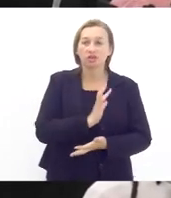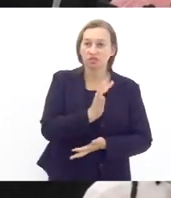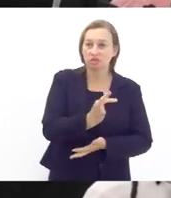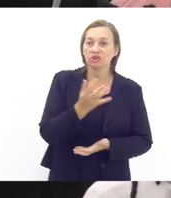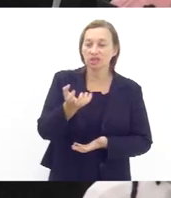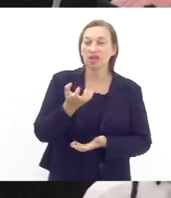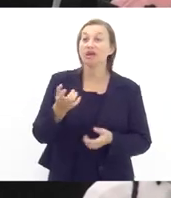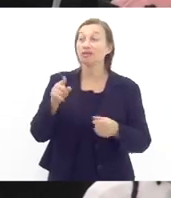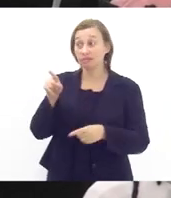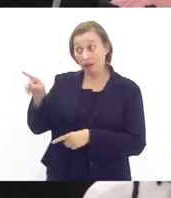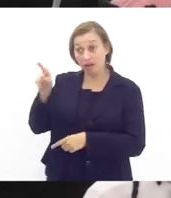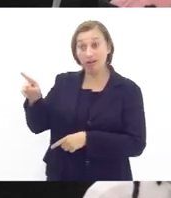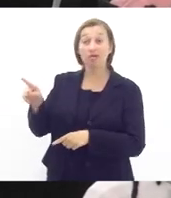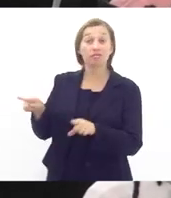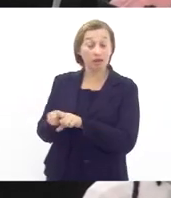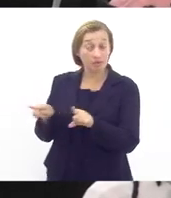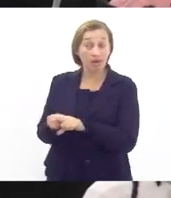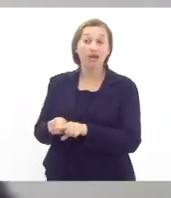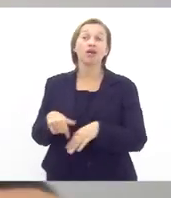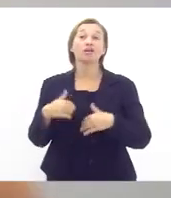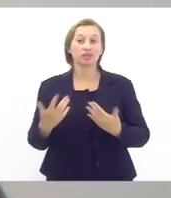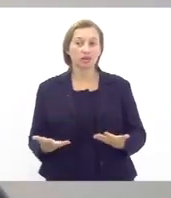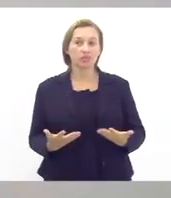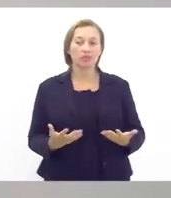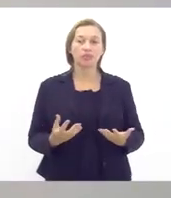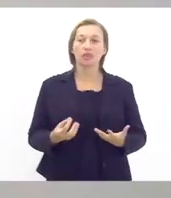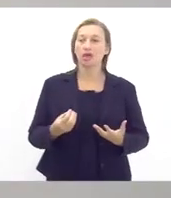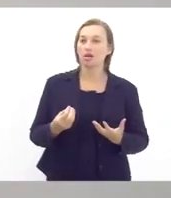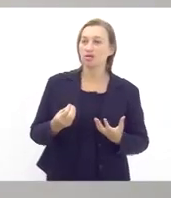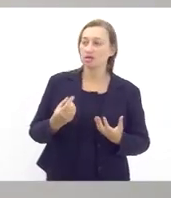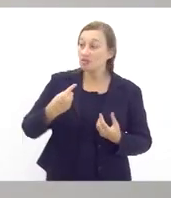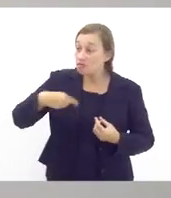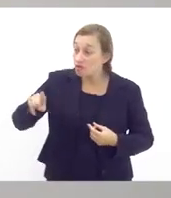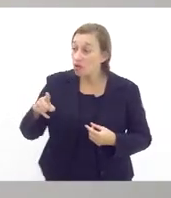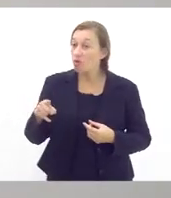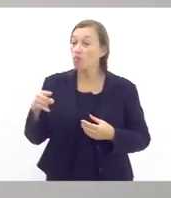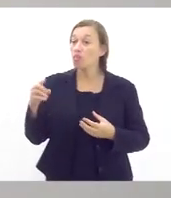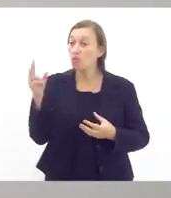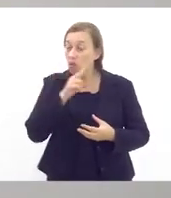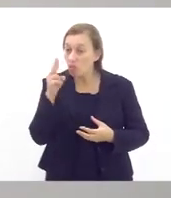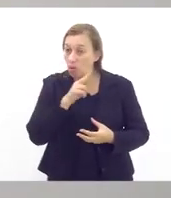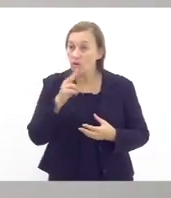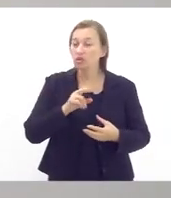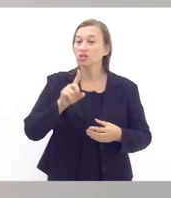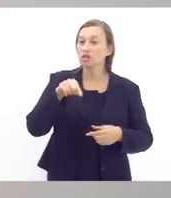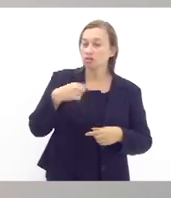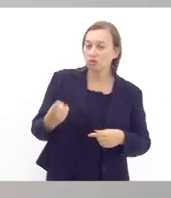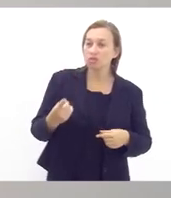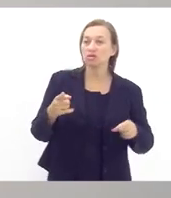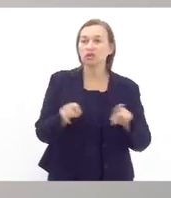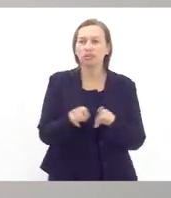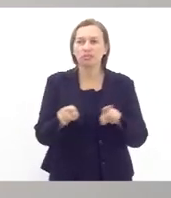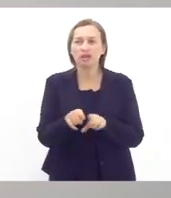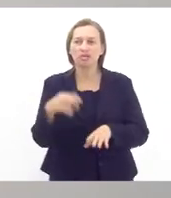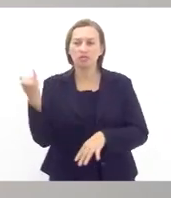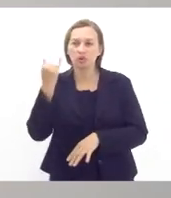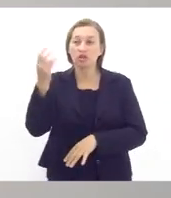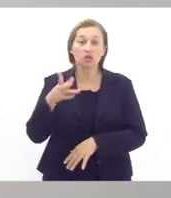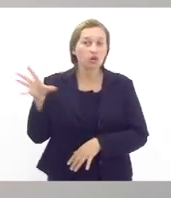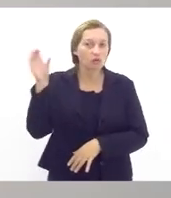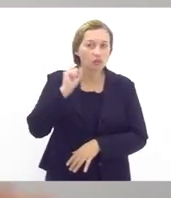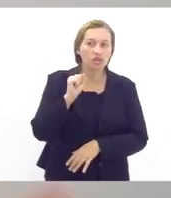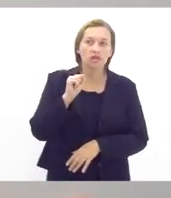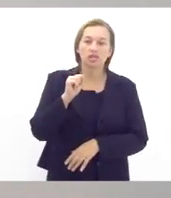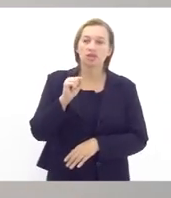ah que bom então ocupem vão atrás e uma coisa muito importante assim que eu vi também agora